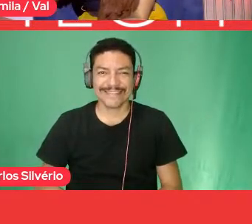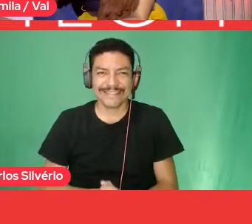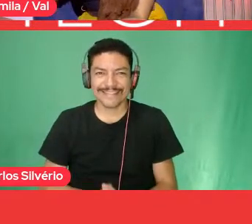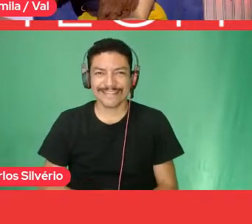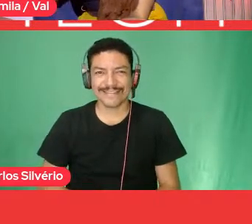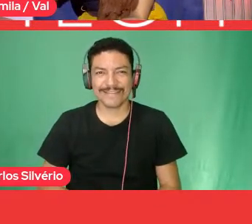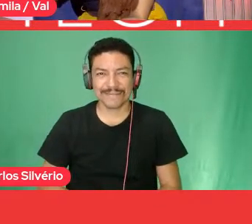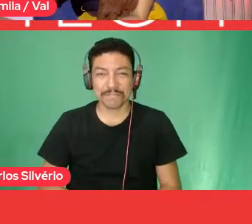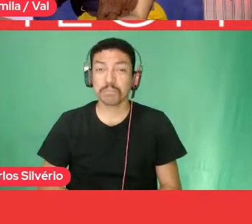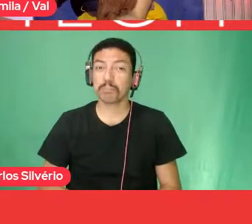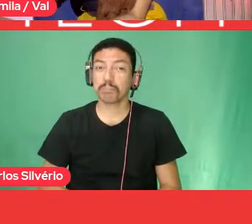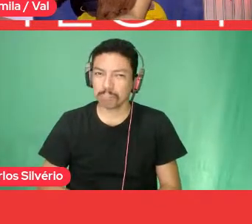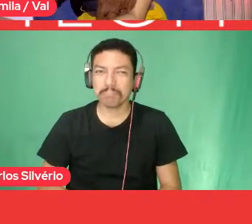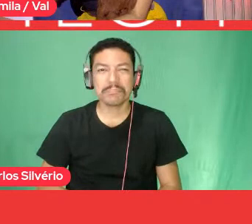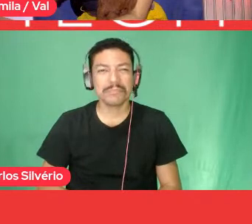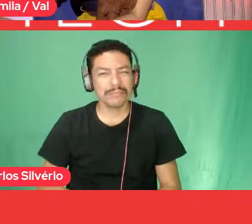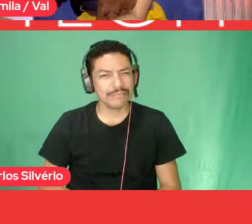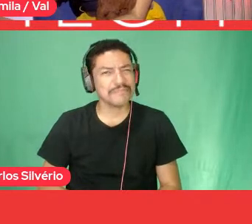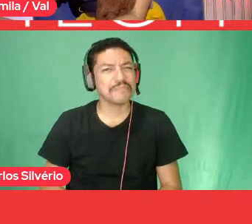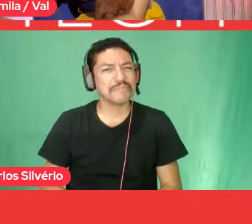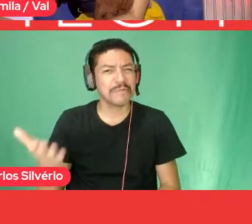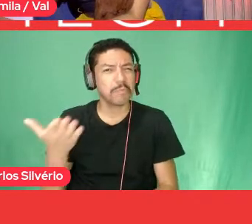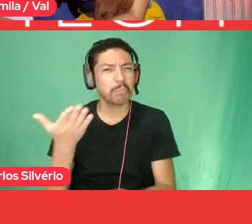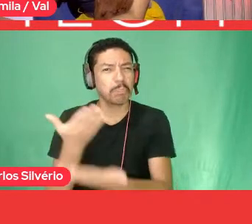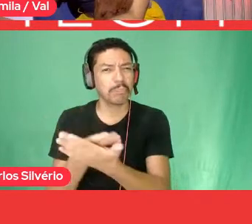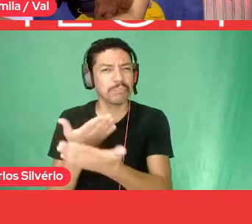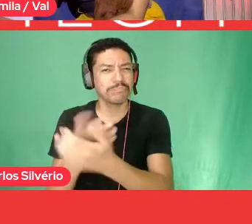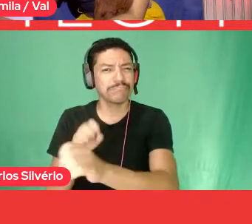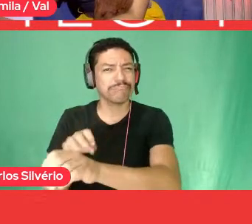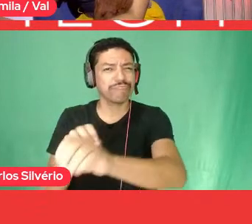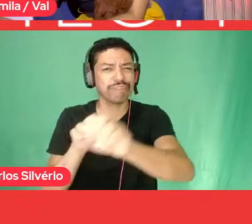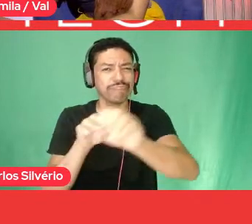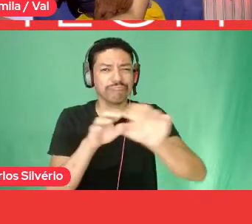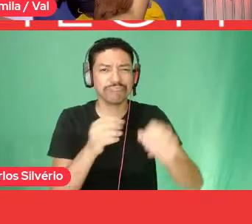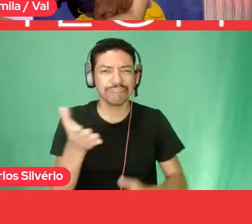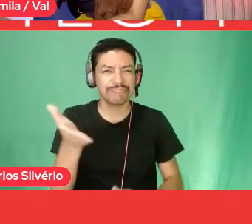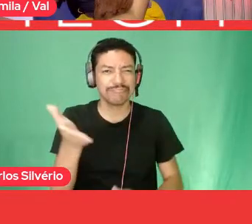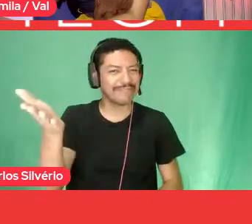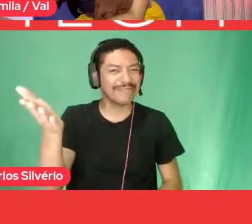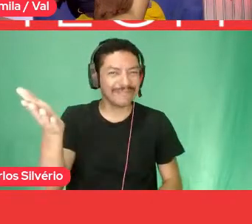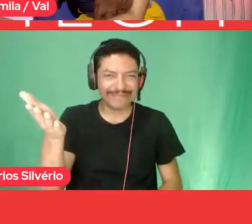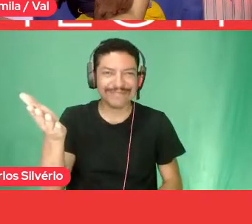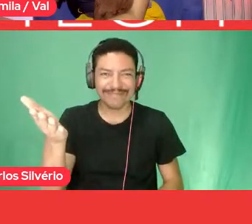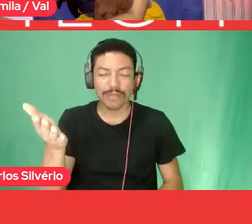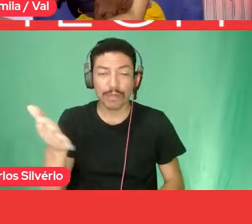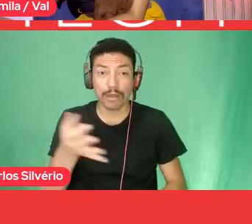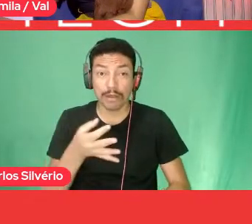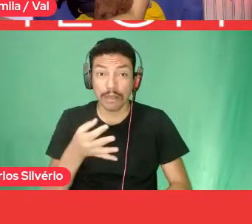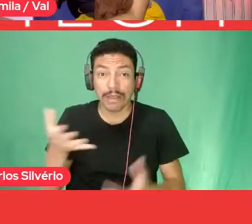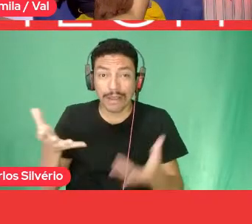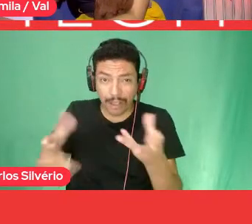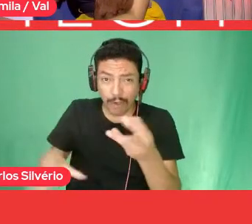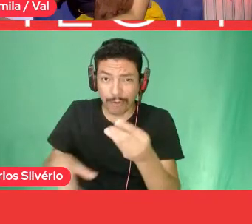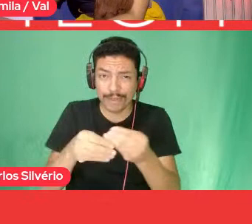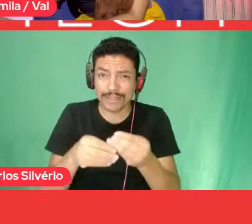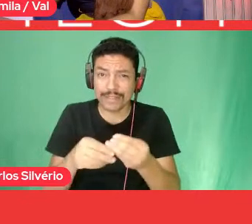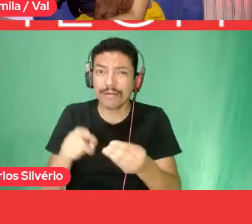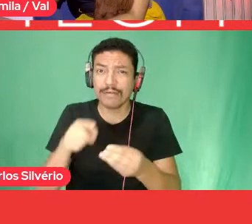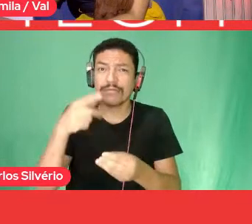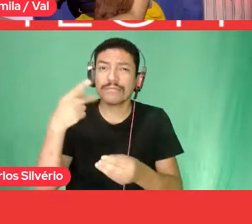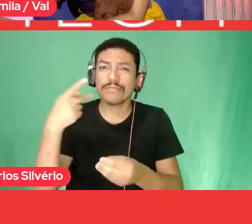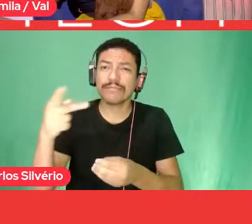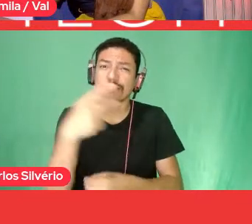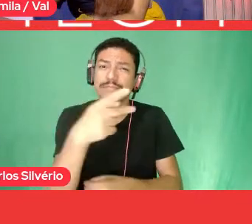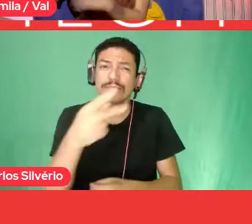Que aula, hein, gente? Sinceramente, maravilha. E aí eu queria fazer alguns comentários da fala de vocês, né? A Ana trouxe a